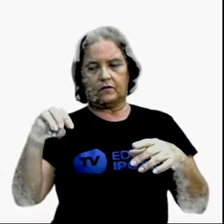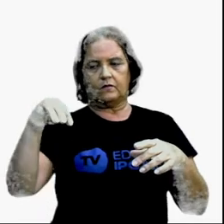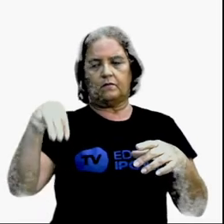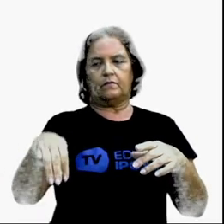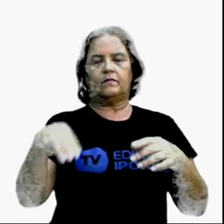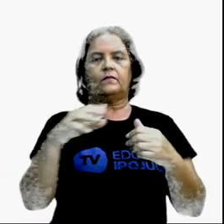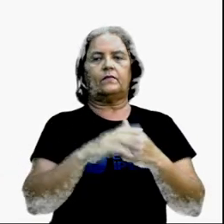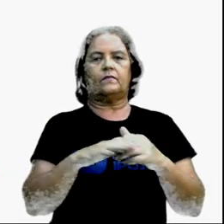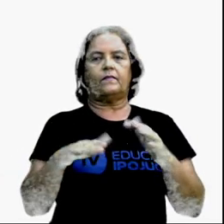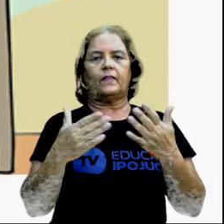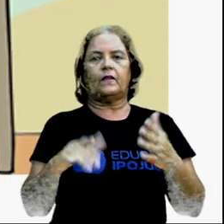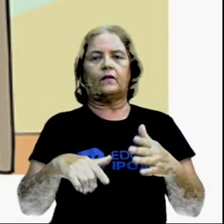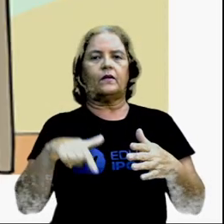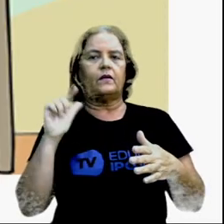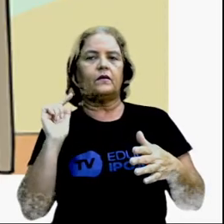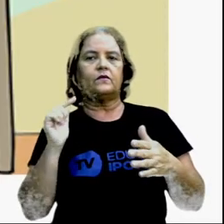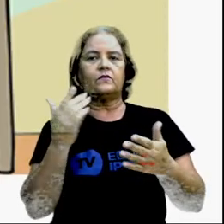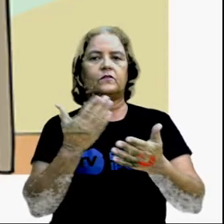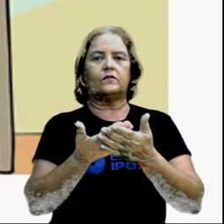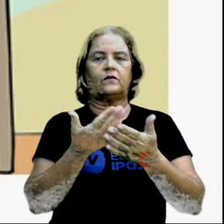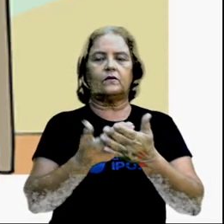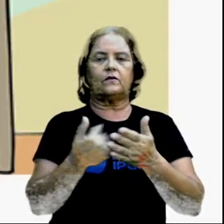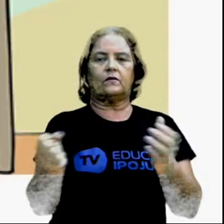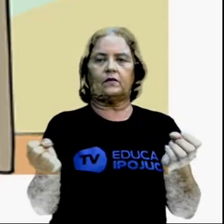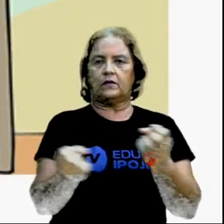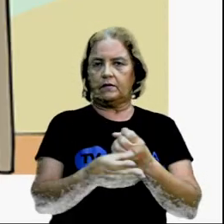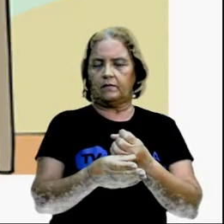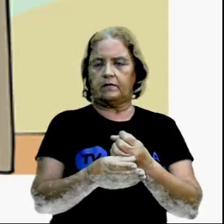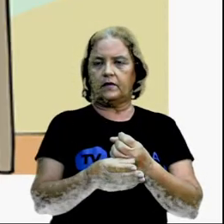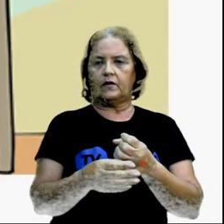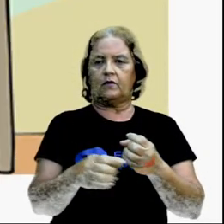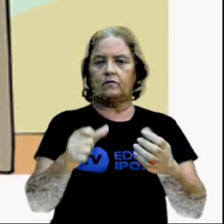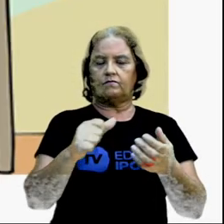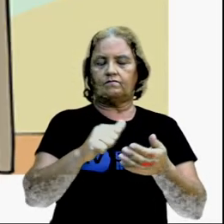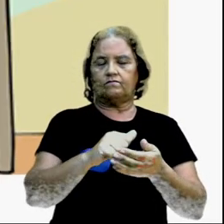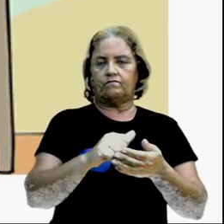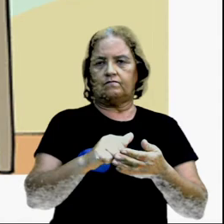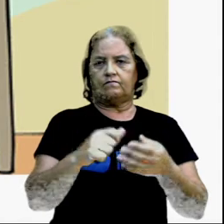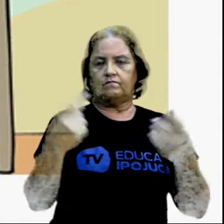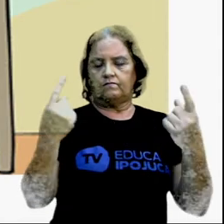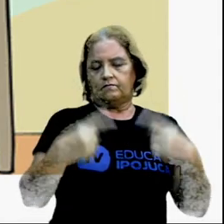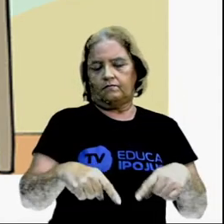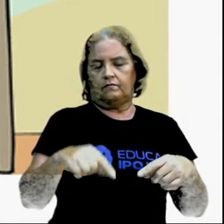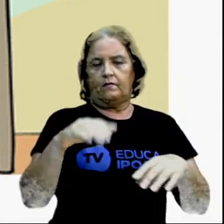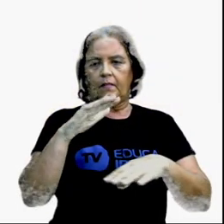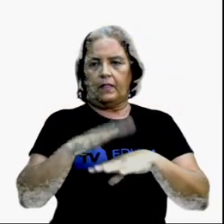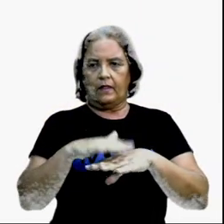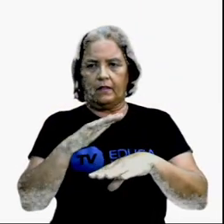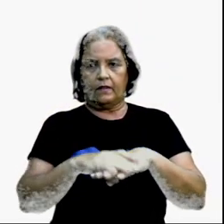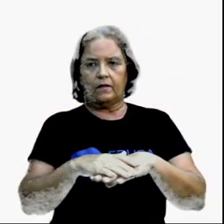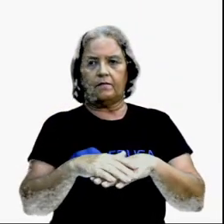aula acabar, eu vou deixar o desafio matemático para você. Anote aí.